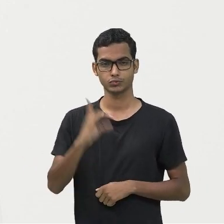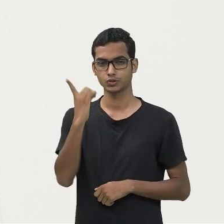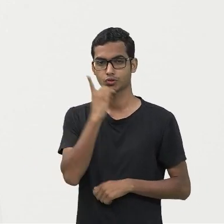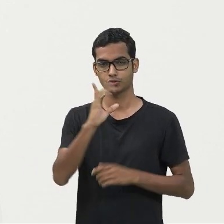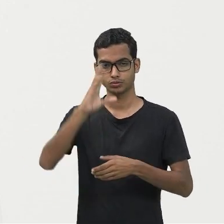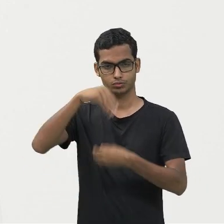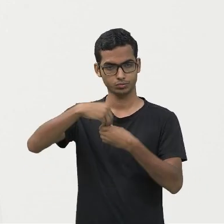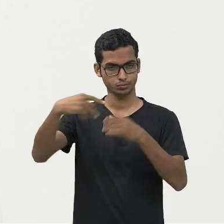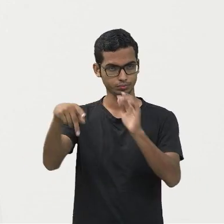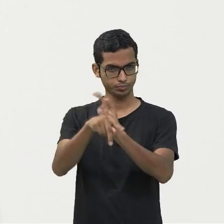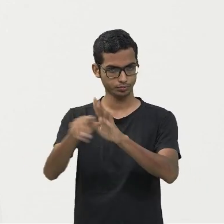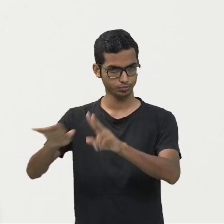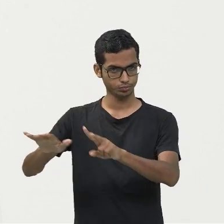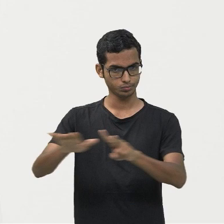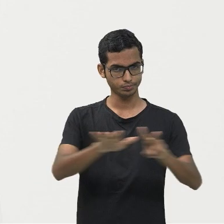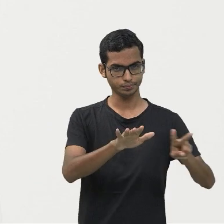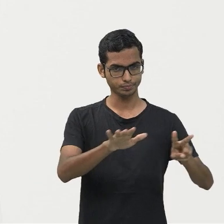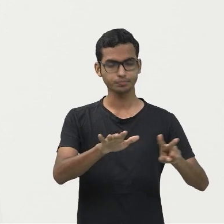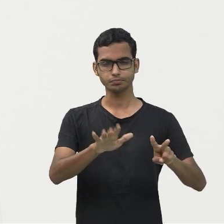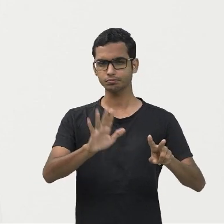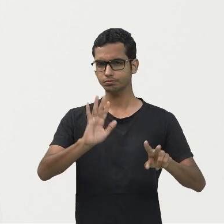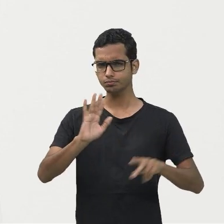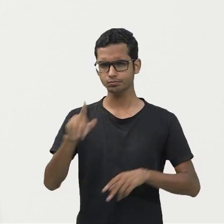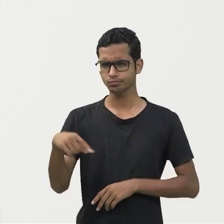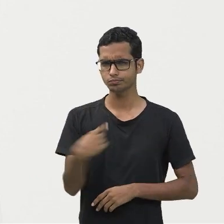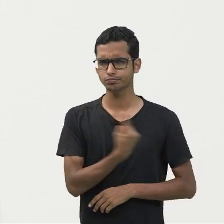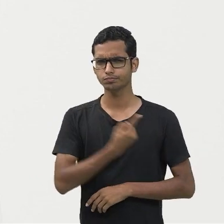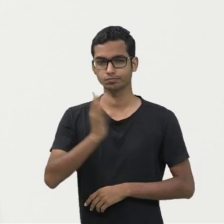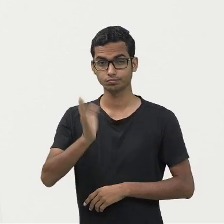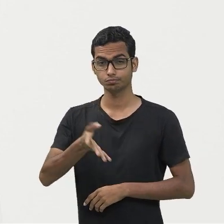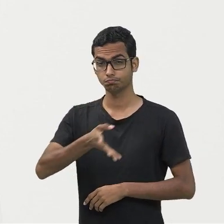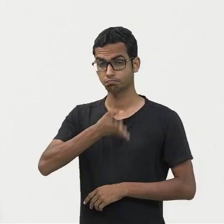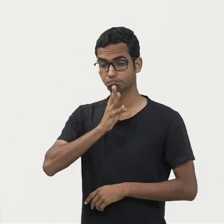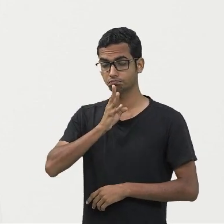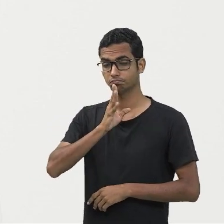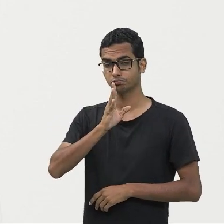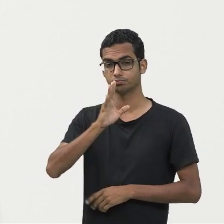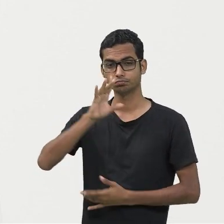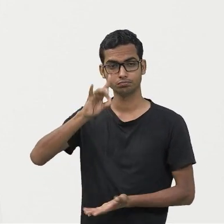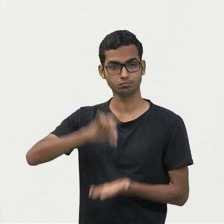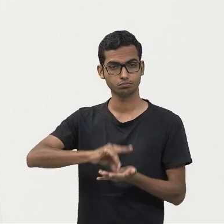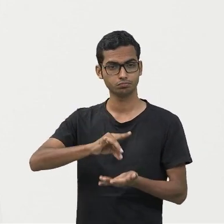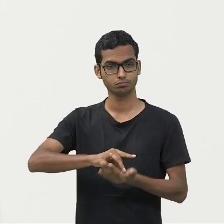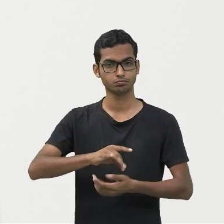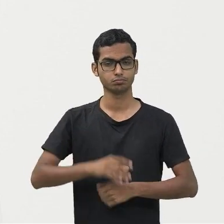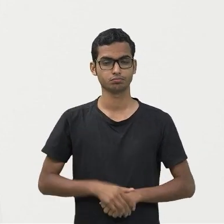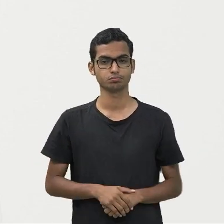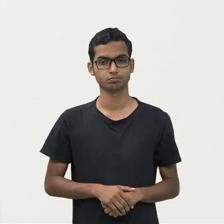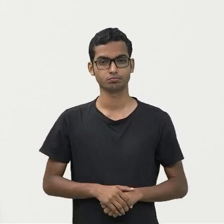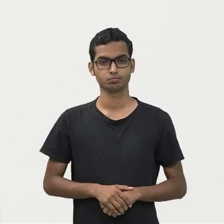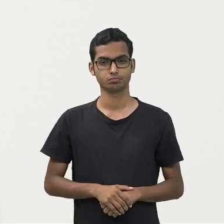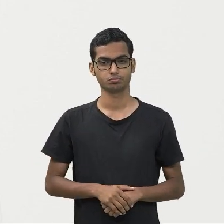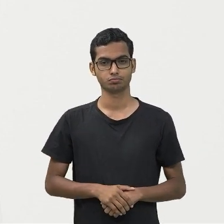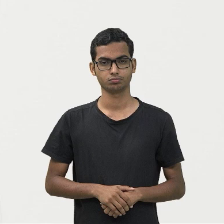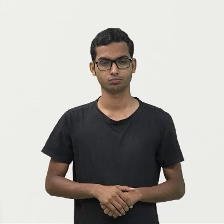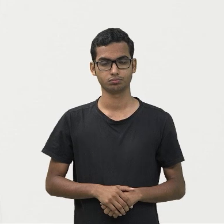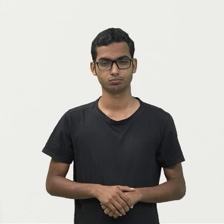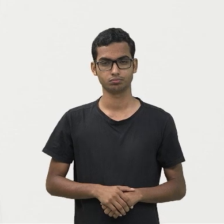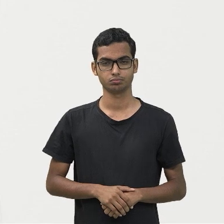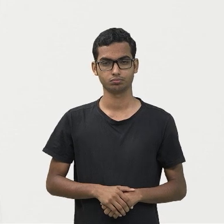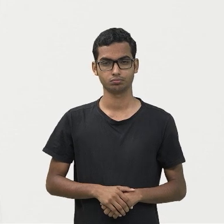2 dias de uma semana. Então a gente conhece, né, os nossos dias da semana. Então aqui, ó, nós